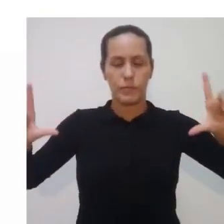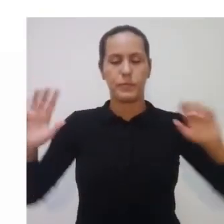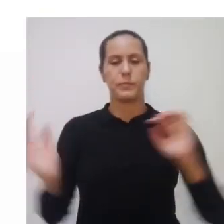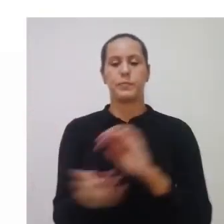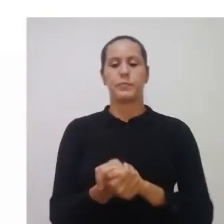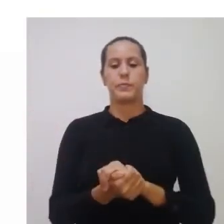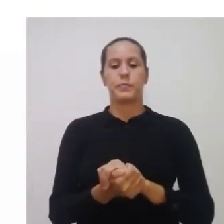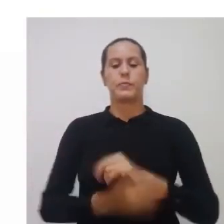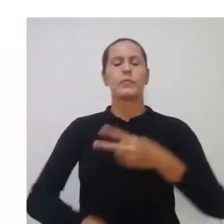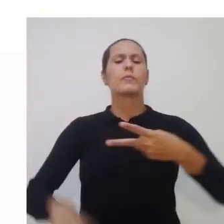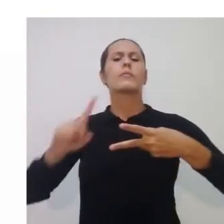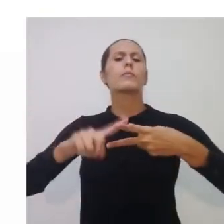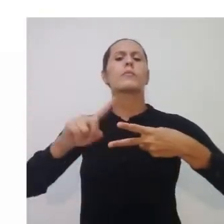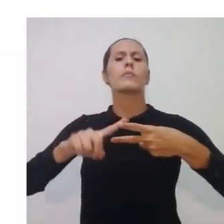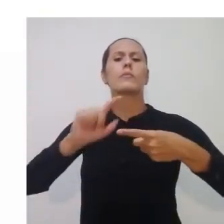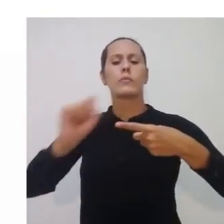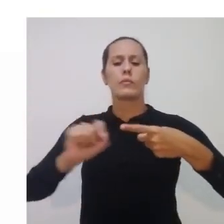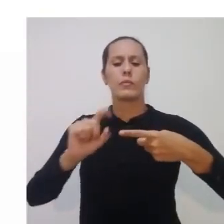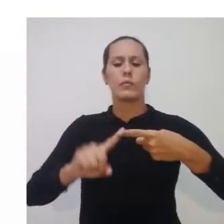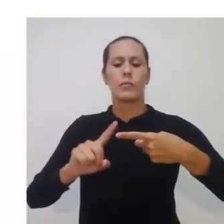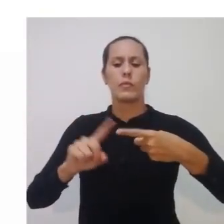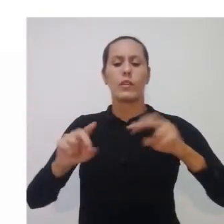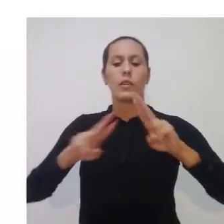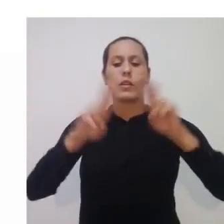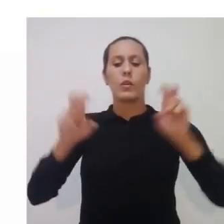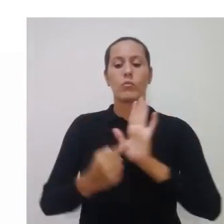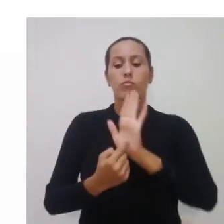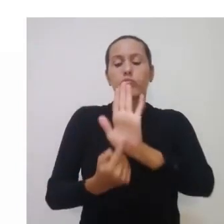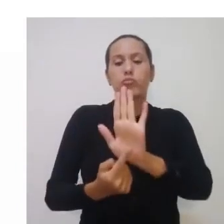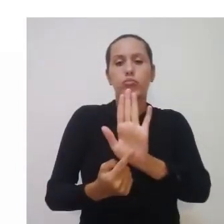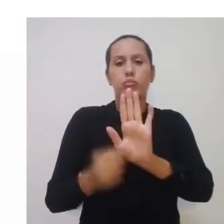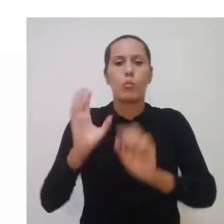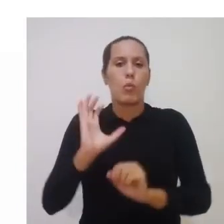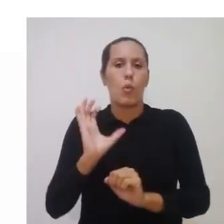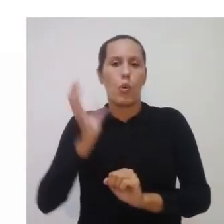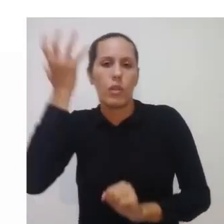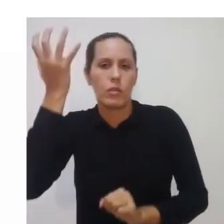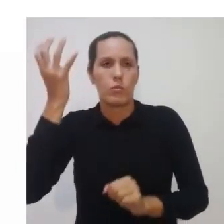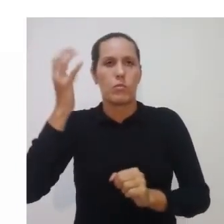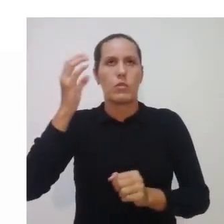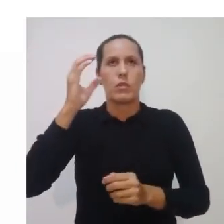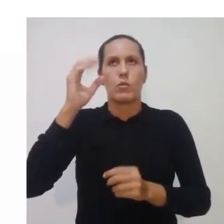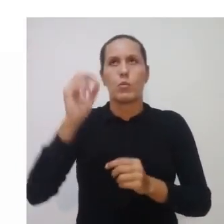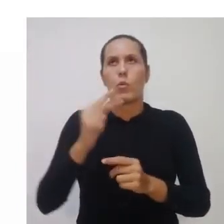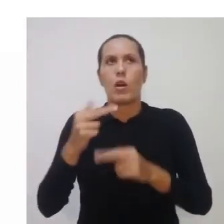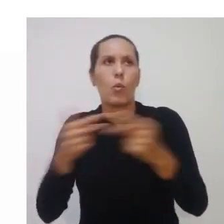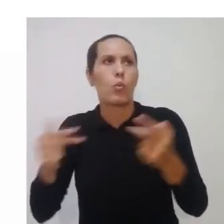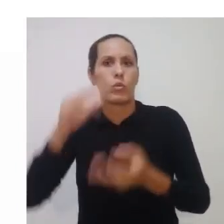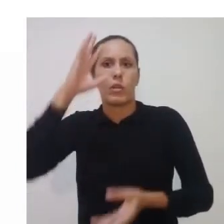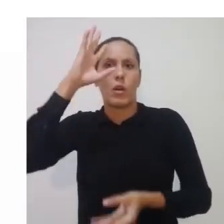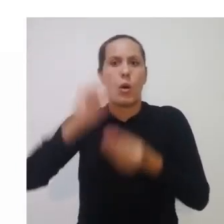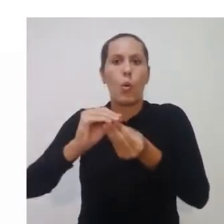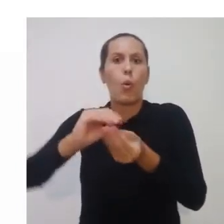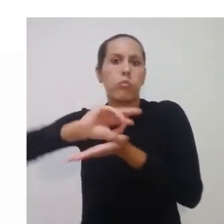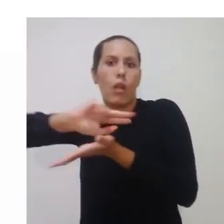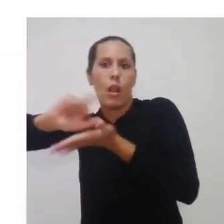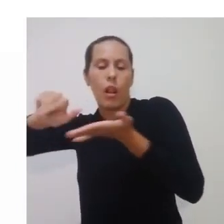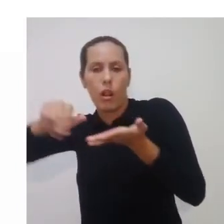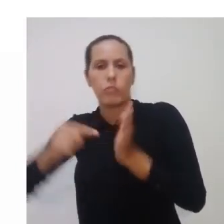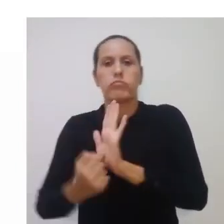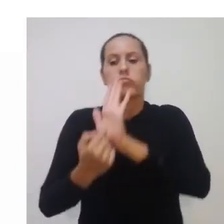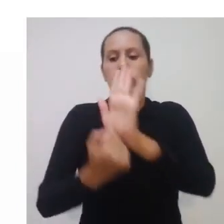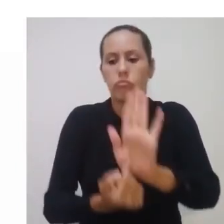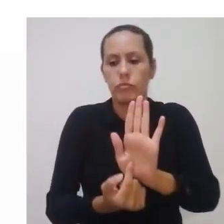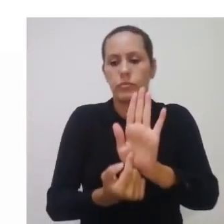na tela. A primeira é a exposição sintetizada de um acontecimento ou de uma série de